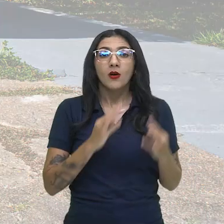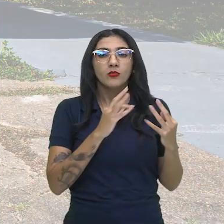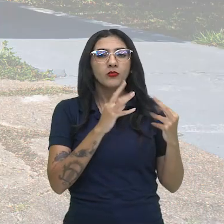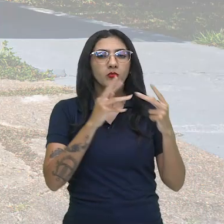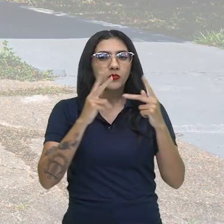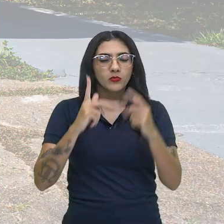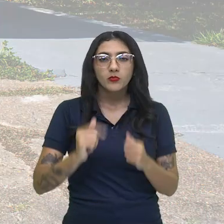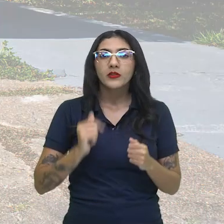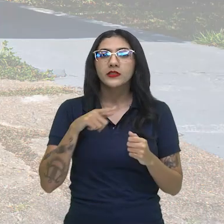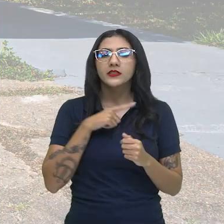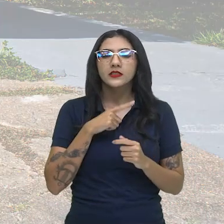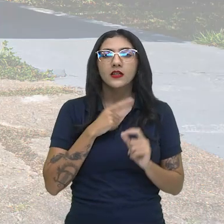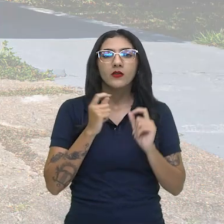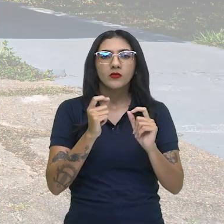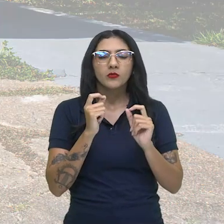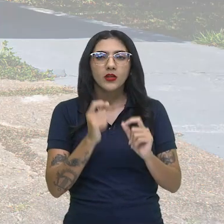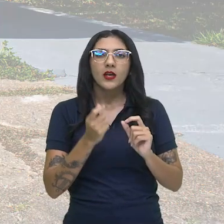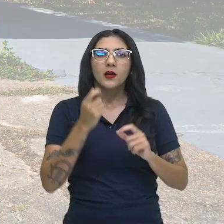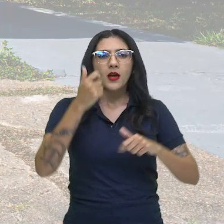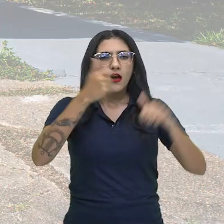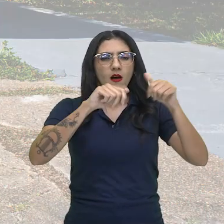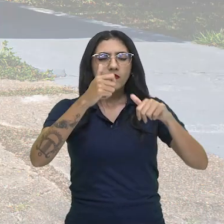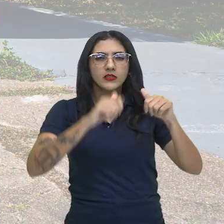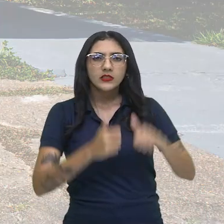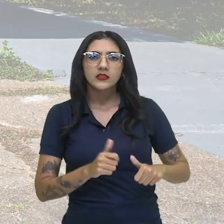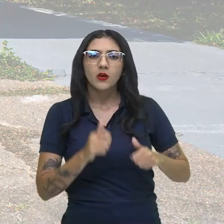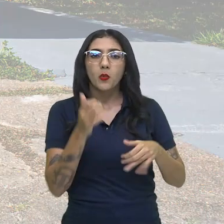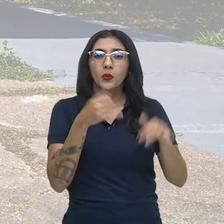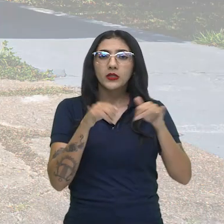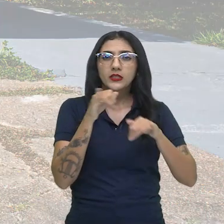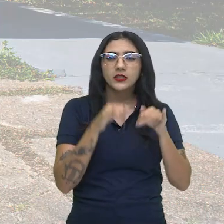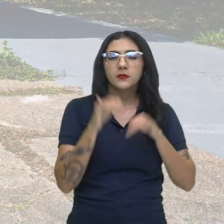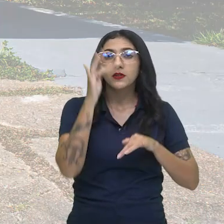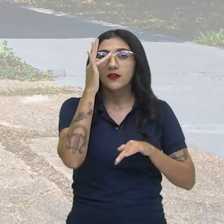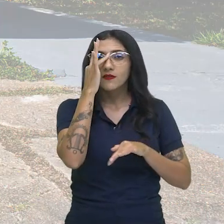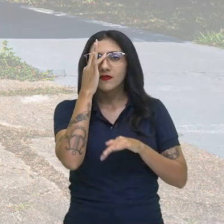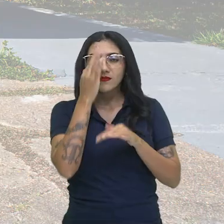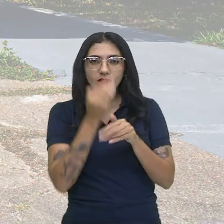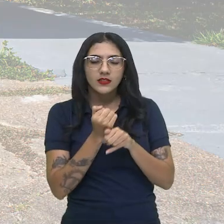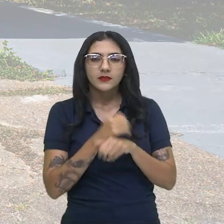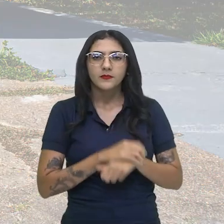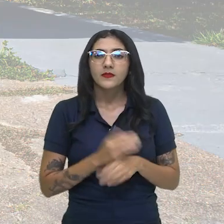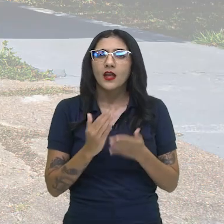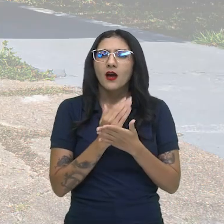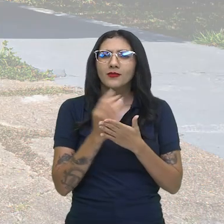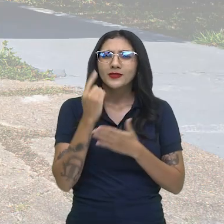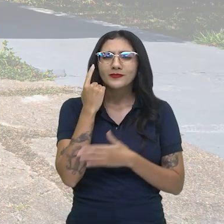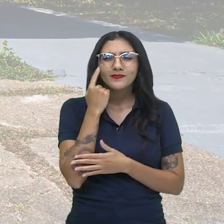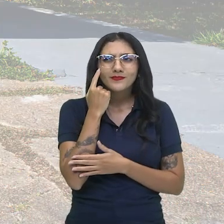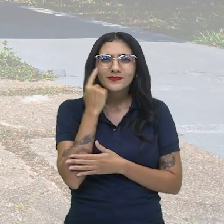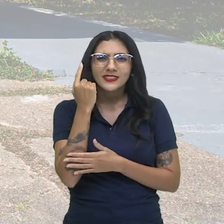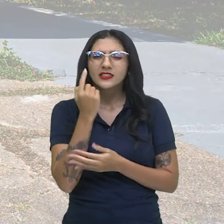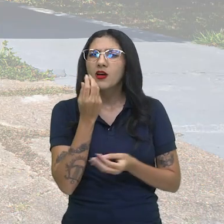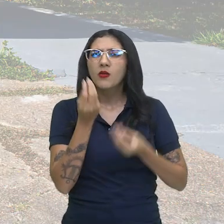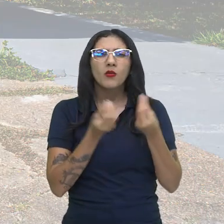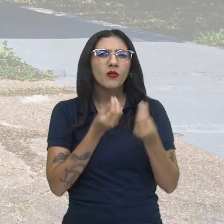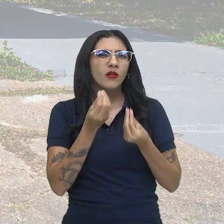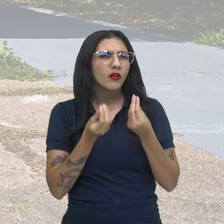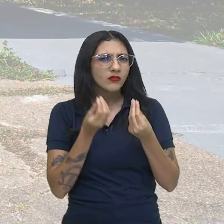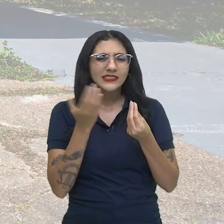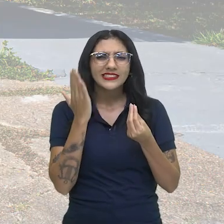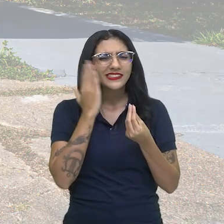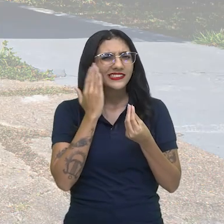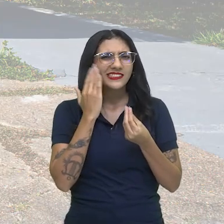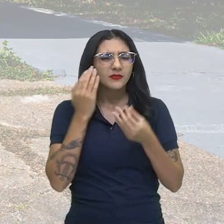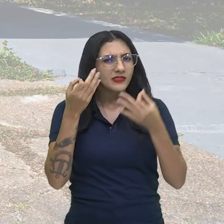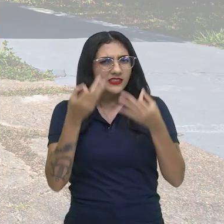cálculos químicos e físicos, né? Aí, algumas pessoas se perguntam, como será que se sabe o tempo